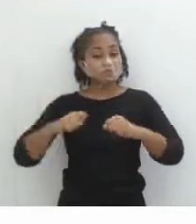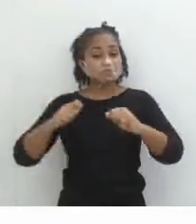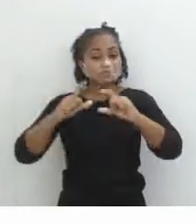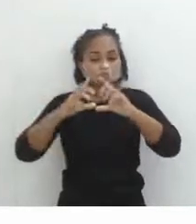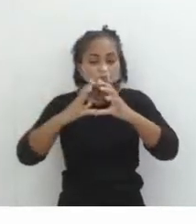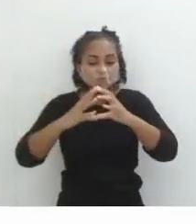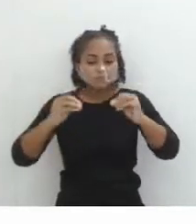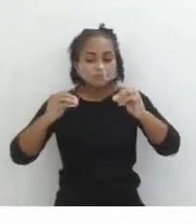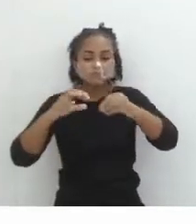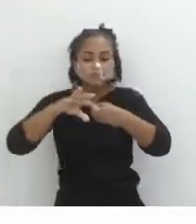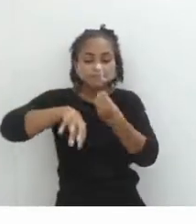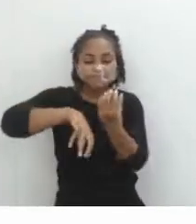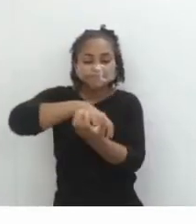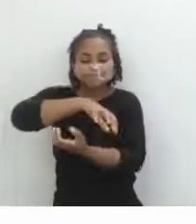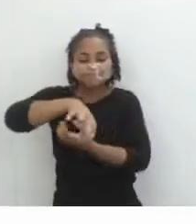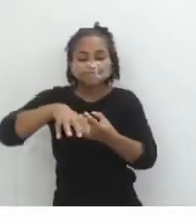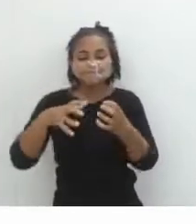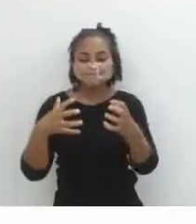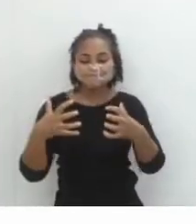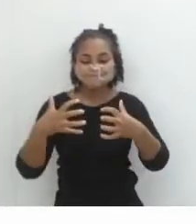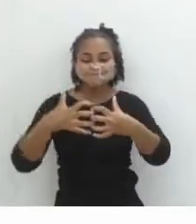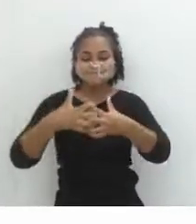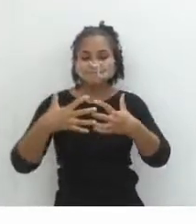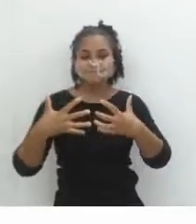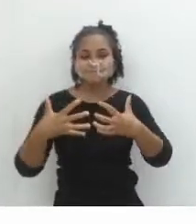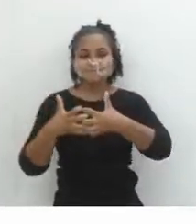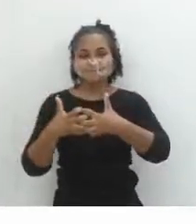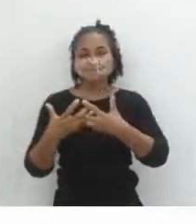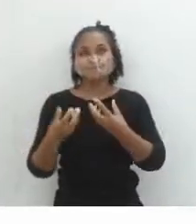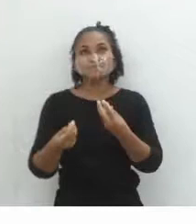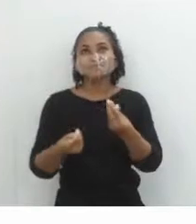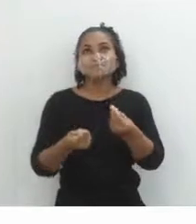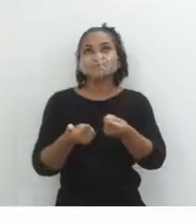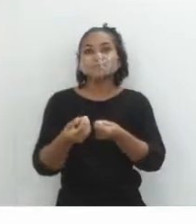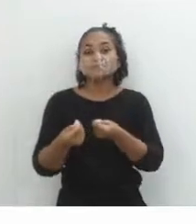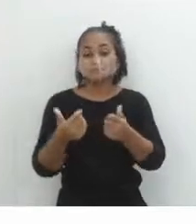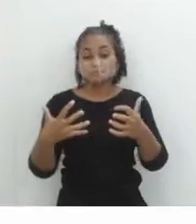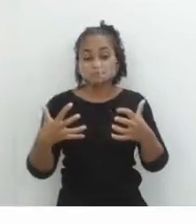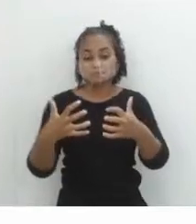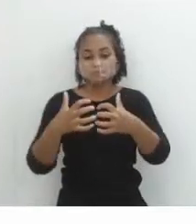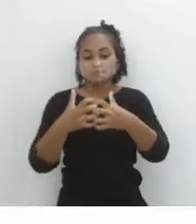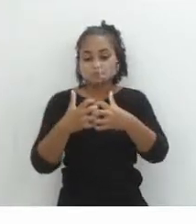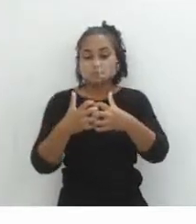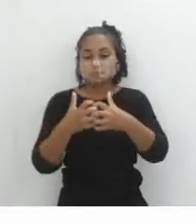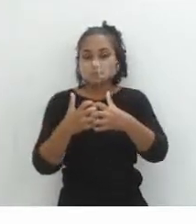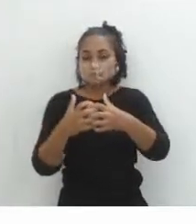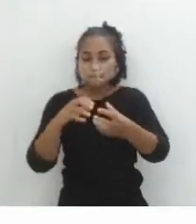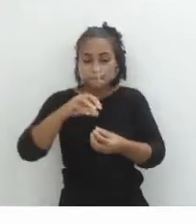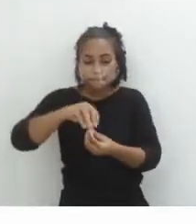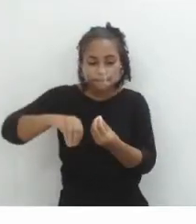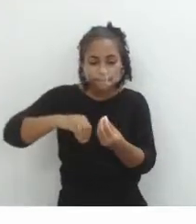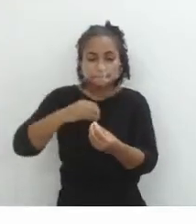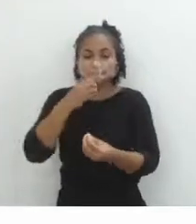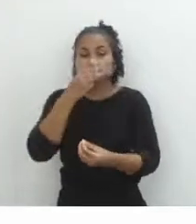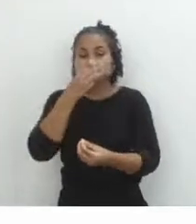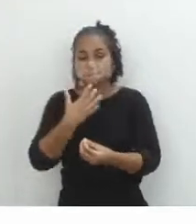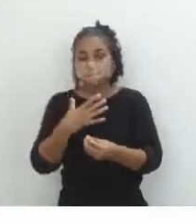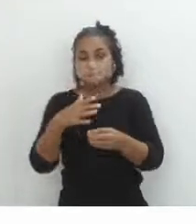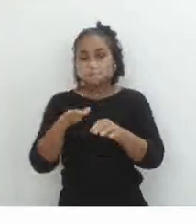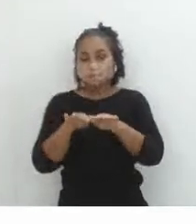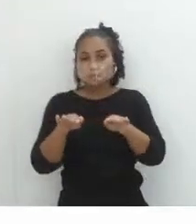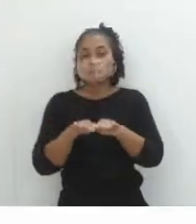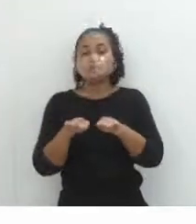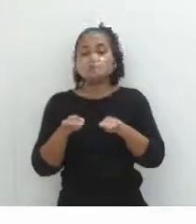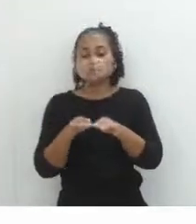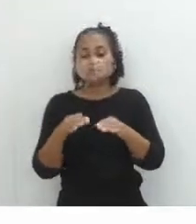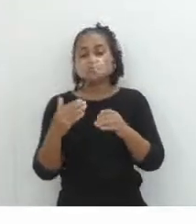se misturar, de se unir, formando uma mistura homogênea daquela determinada substância